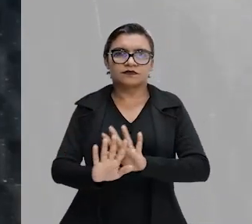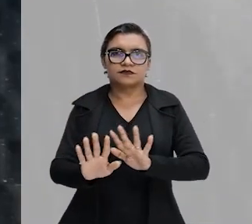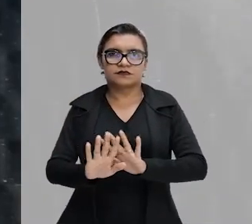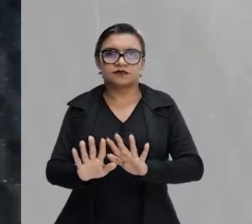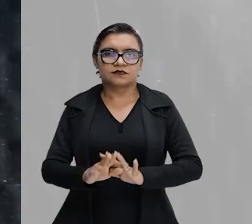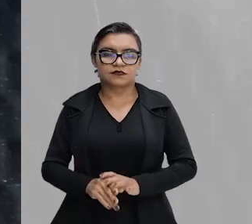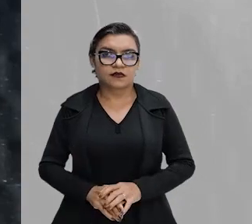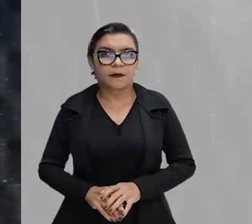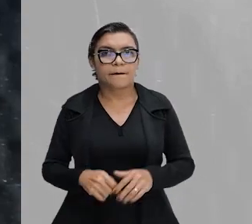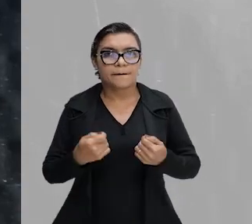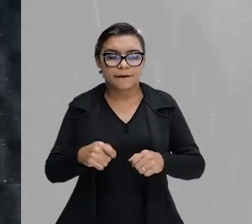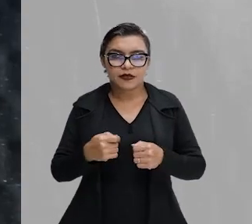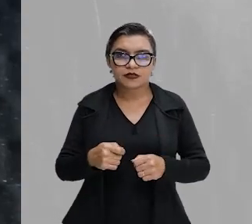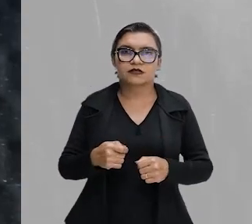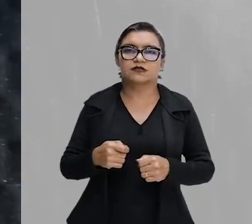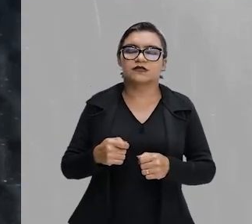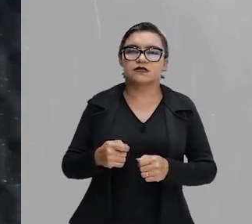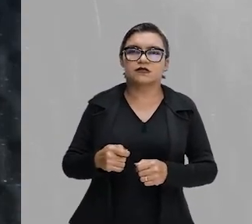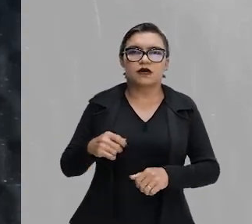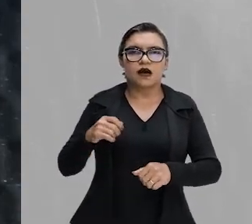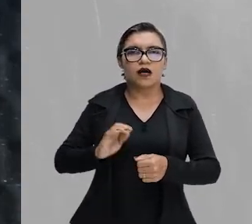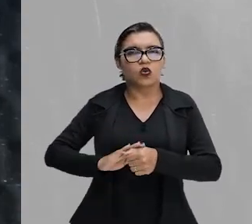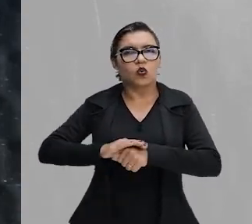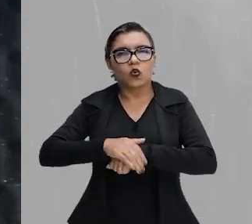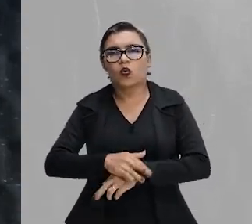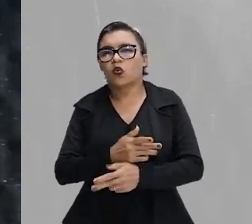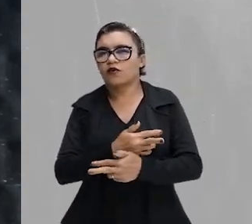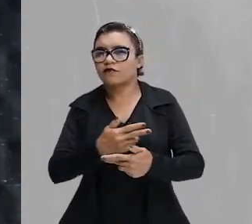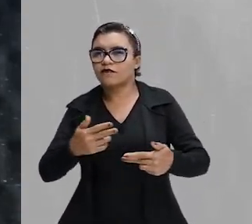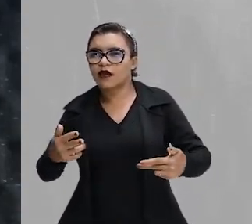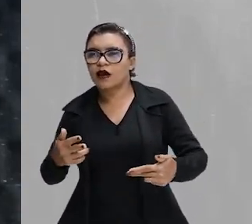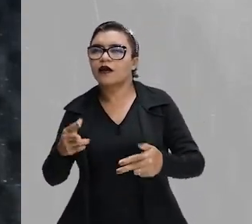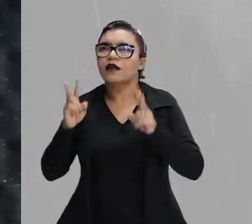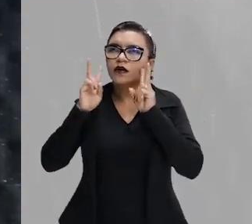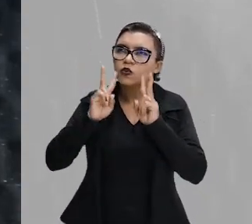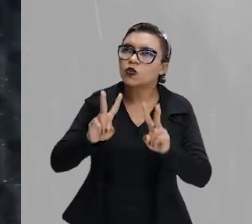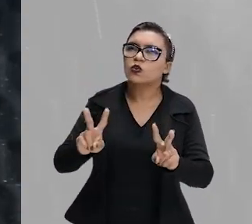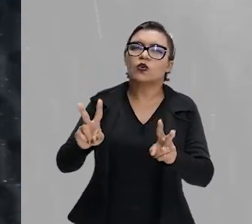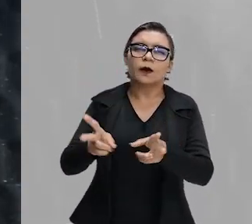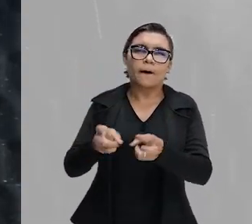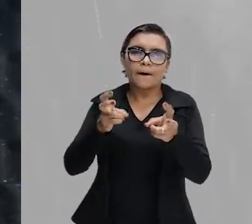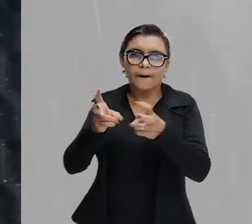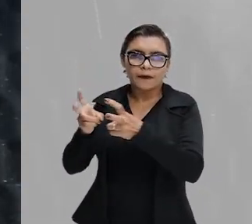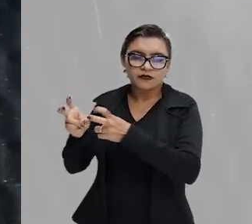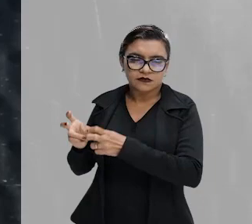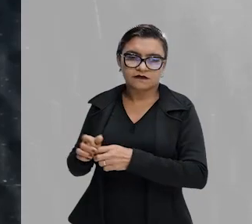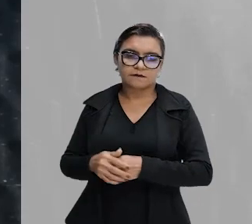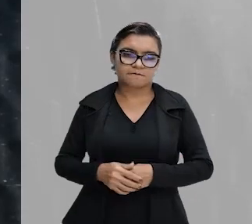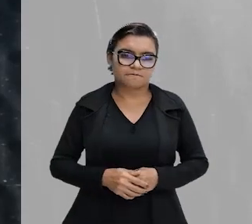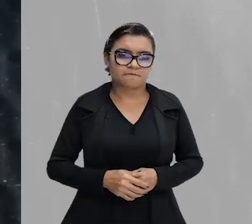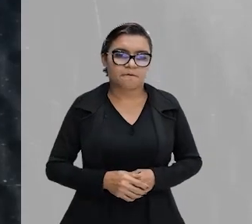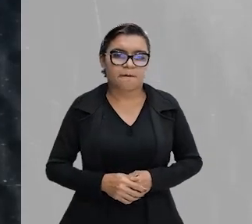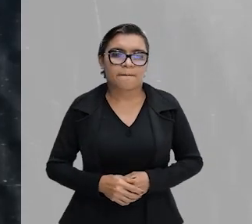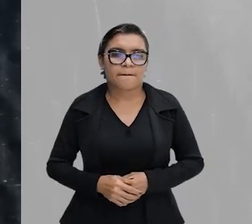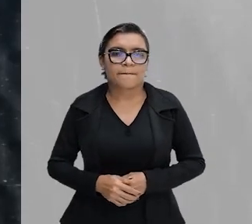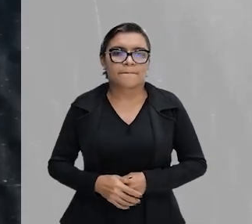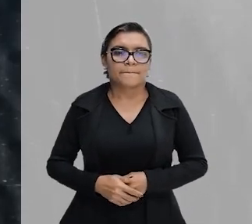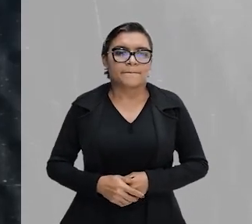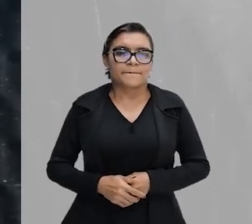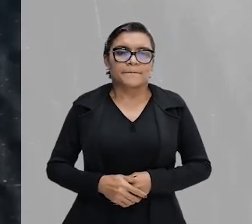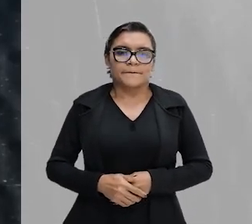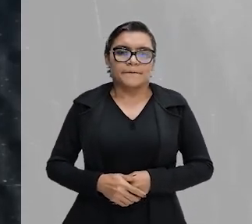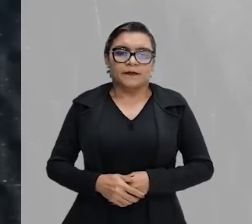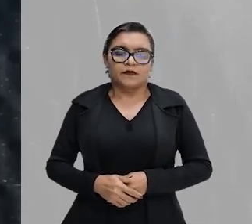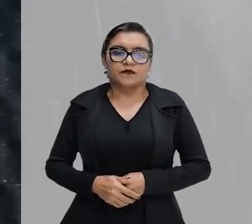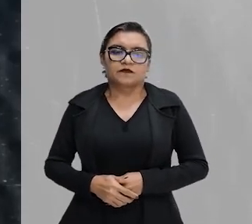em uma noite. Então isso aqui são várias noites para a gente poder observar este movimento de laço, ok? Bom,